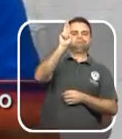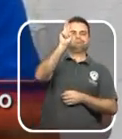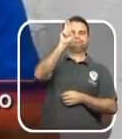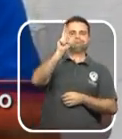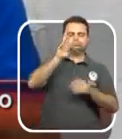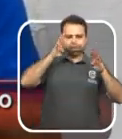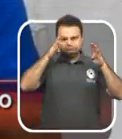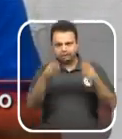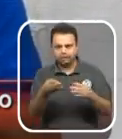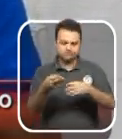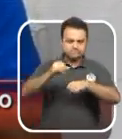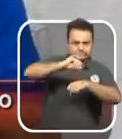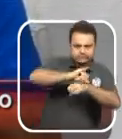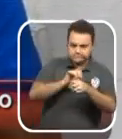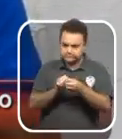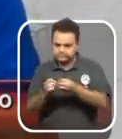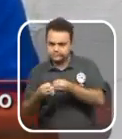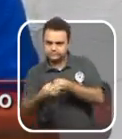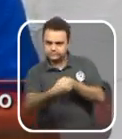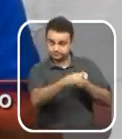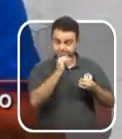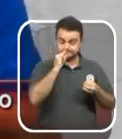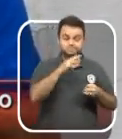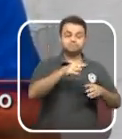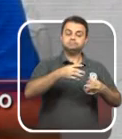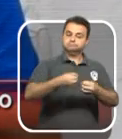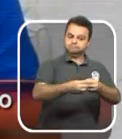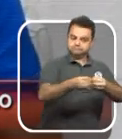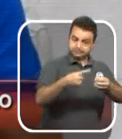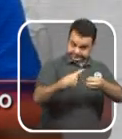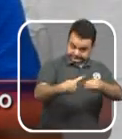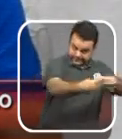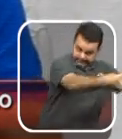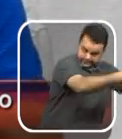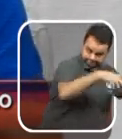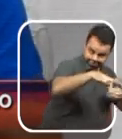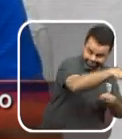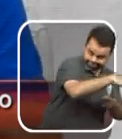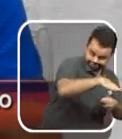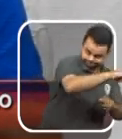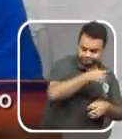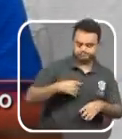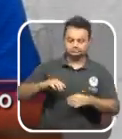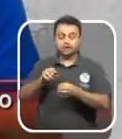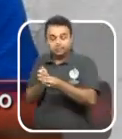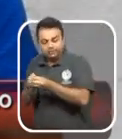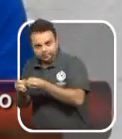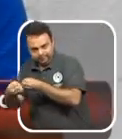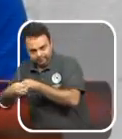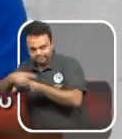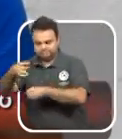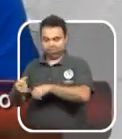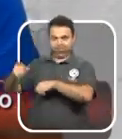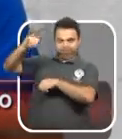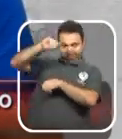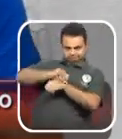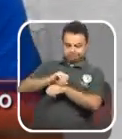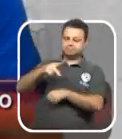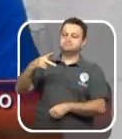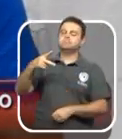porque para mim são questões que caminham juntos, a região e o parlamento. E, aliás, foi a nossa